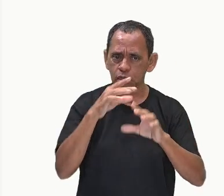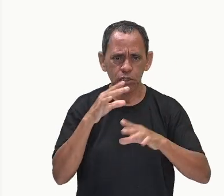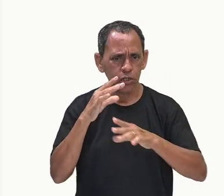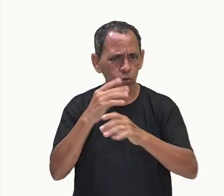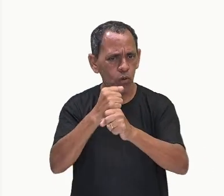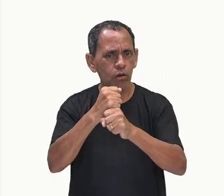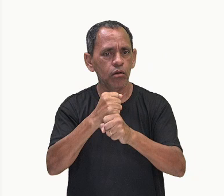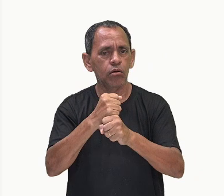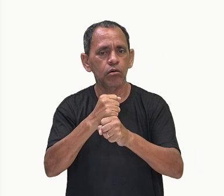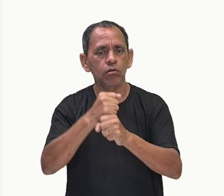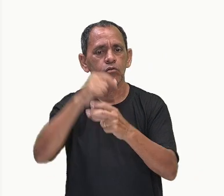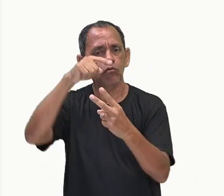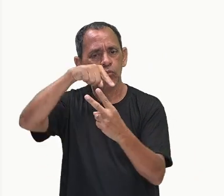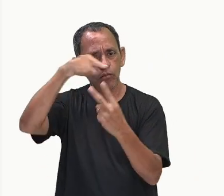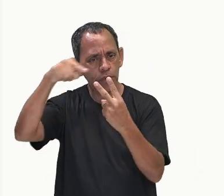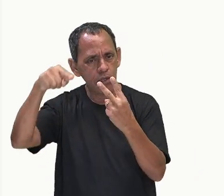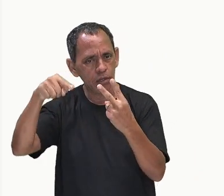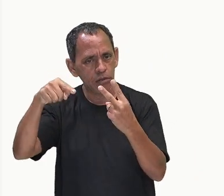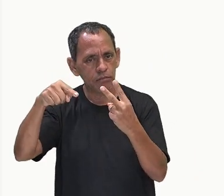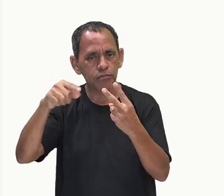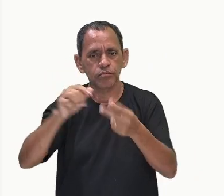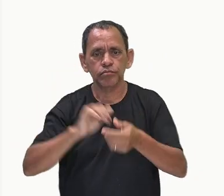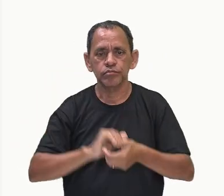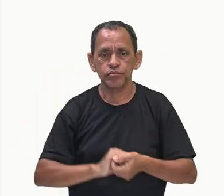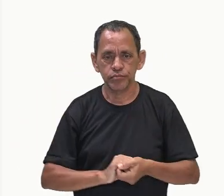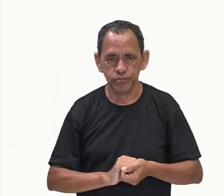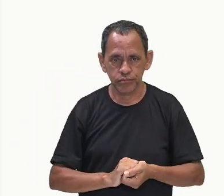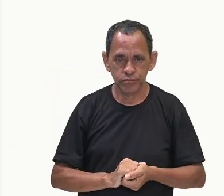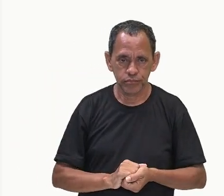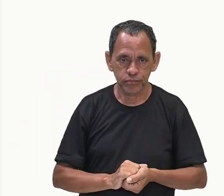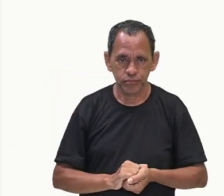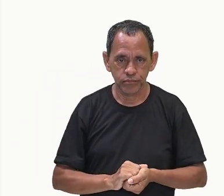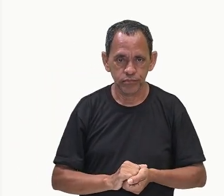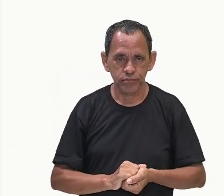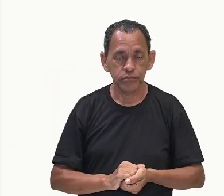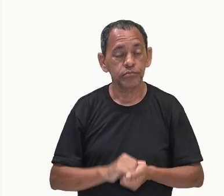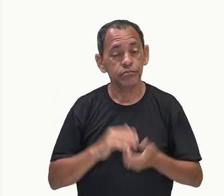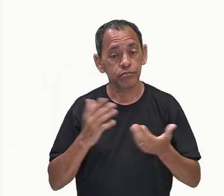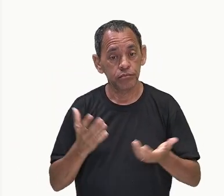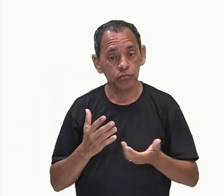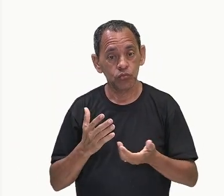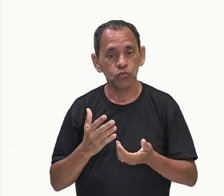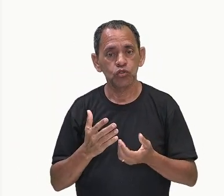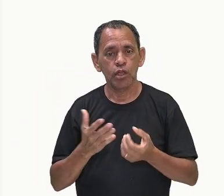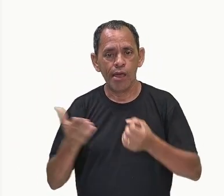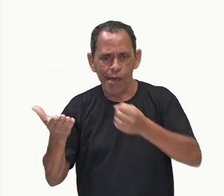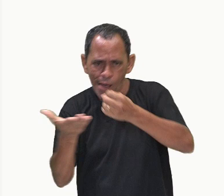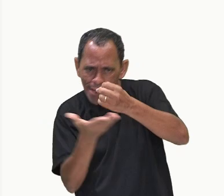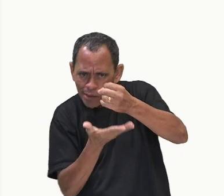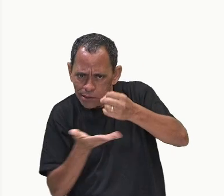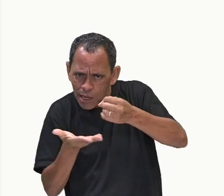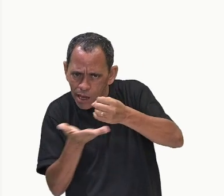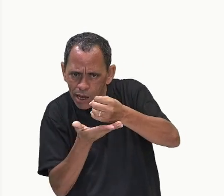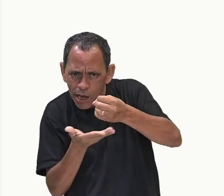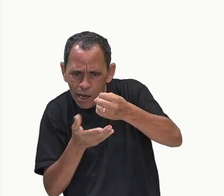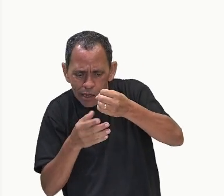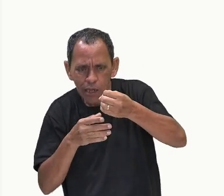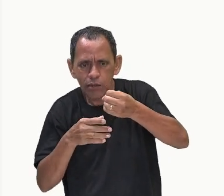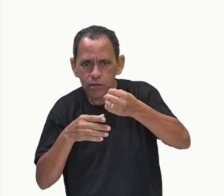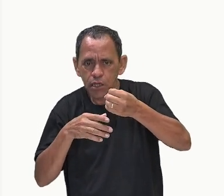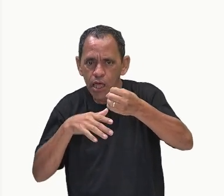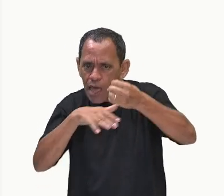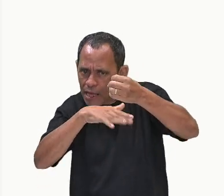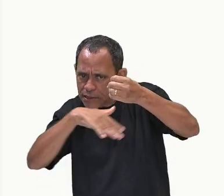π. Tá bom? Então, essa área aqui da base vai medir π